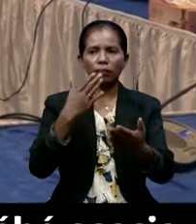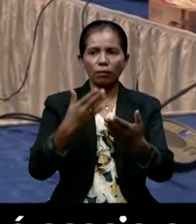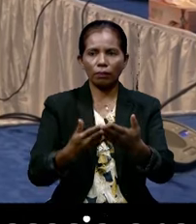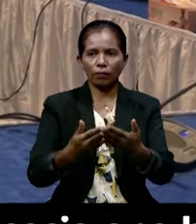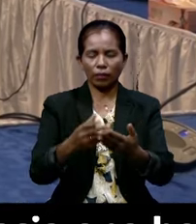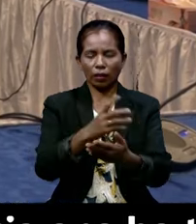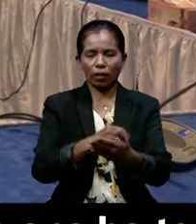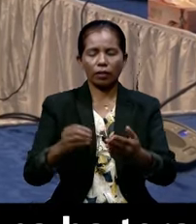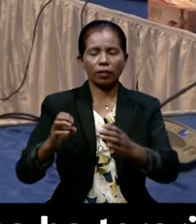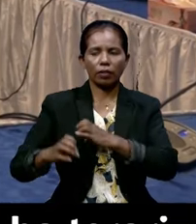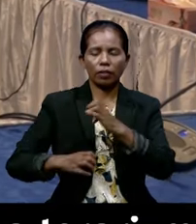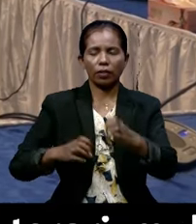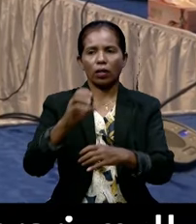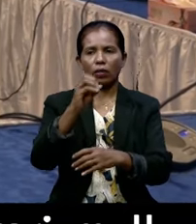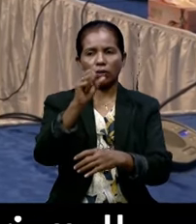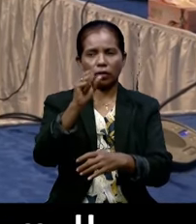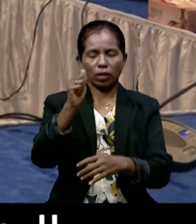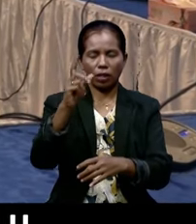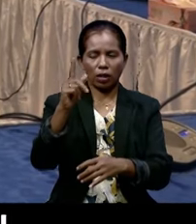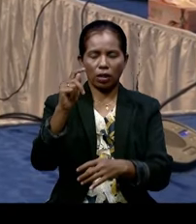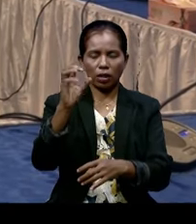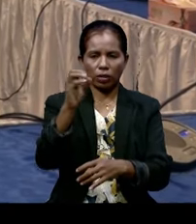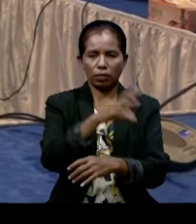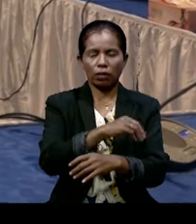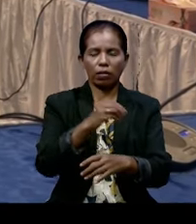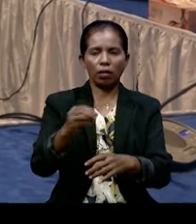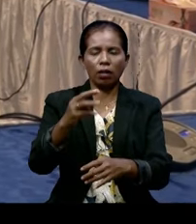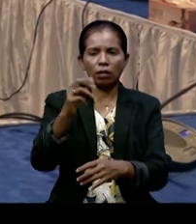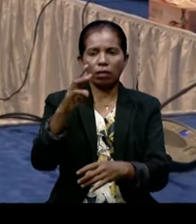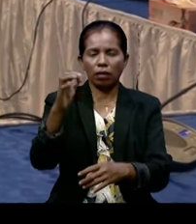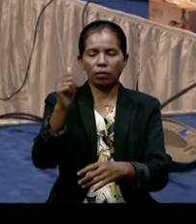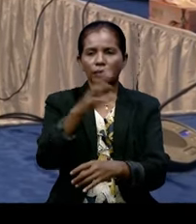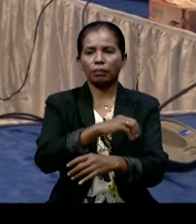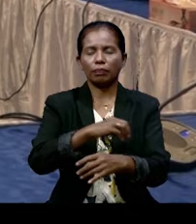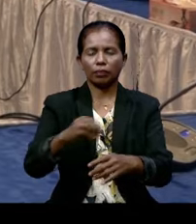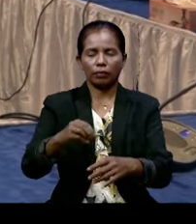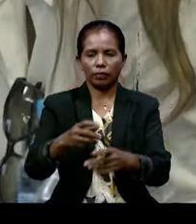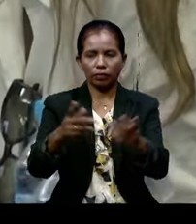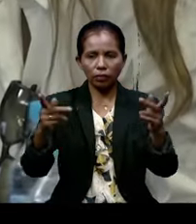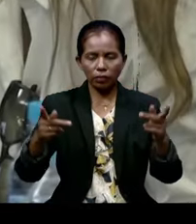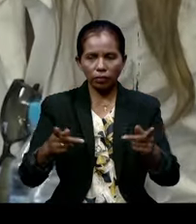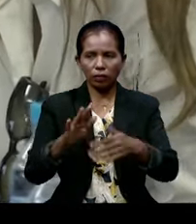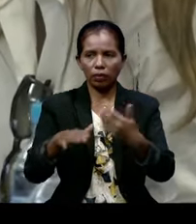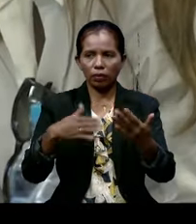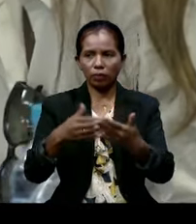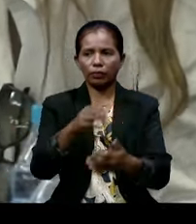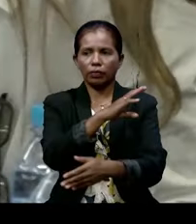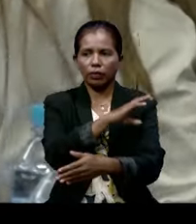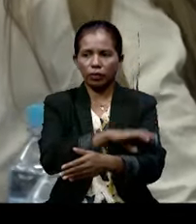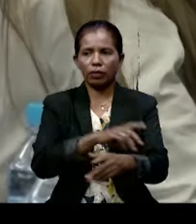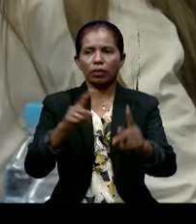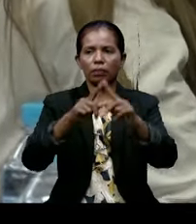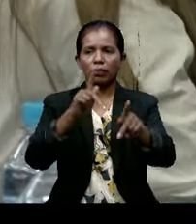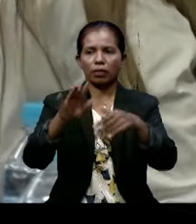energia renovável e a oceano, no biotecnologia marina, defesa da área marítima, segurança da EMA